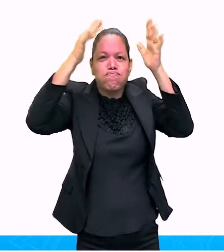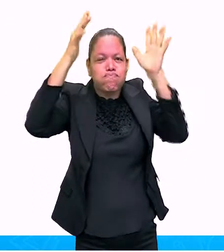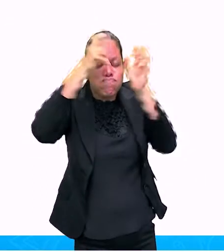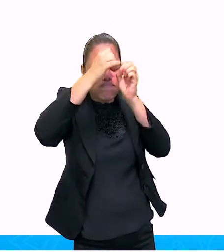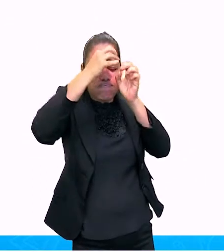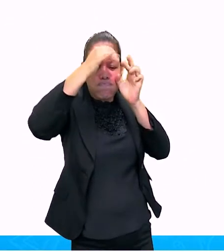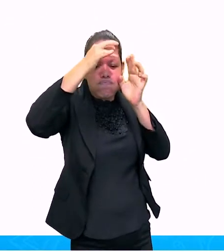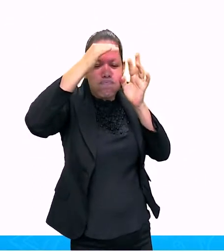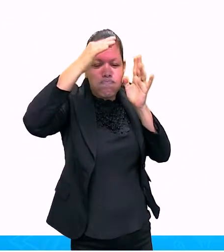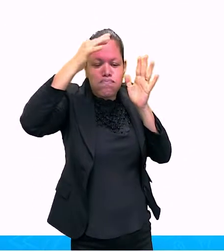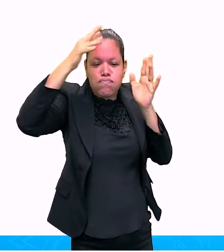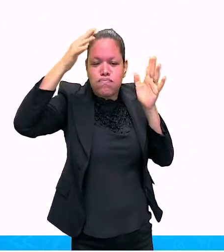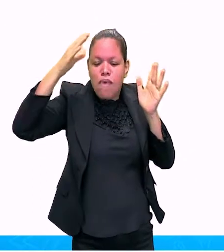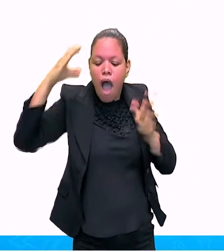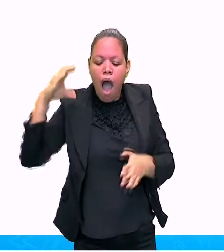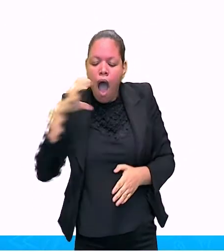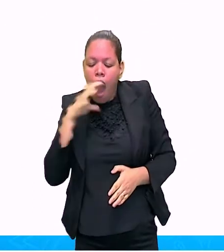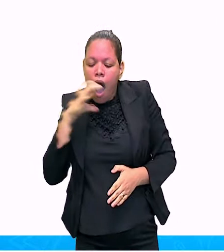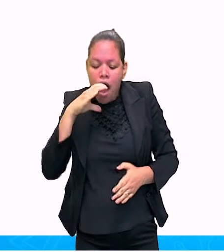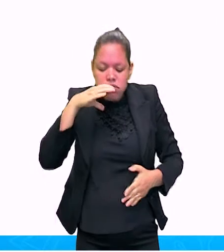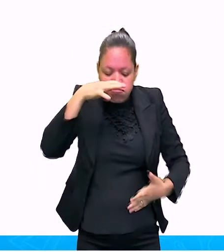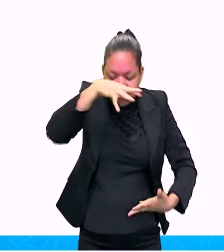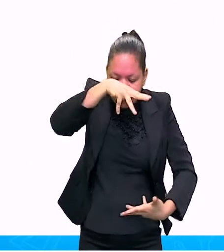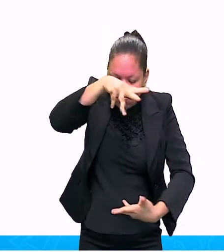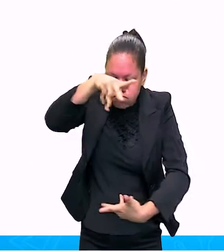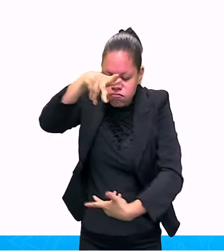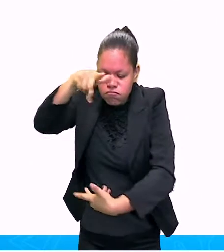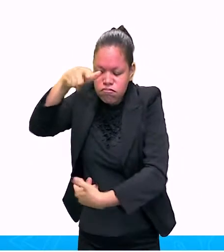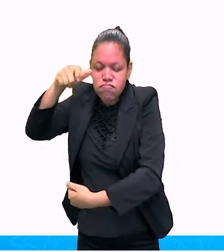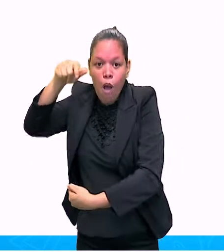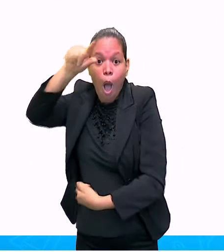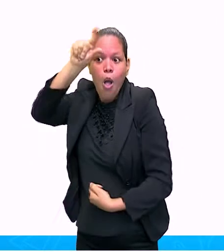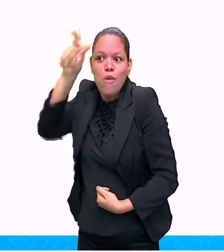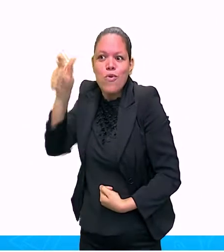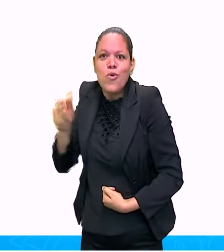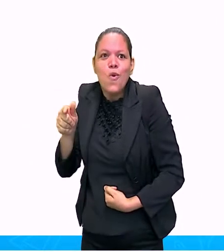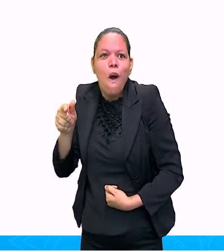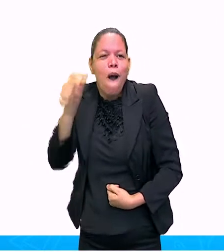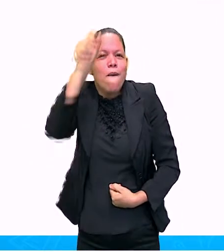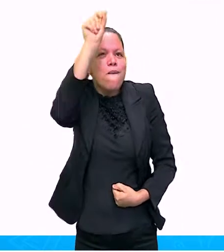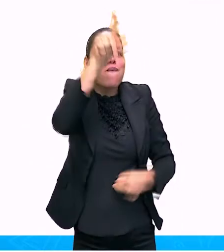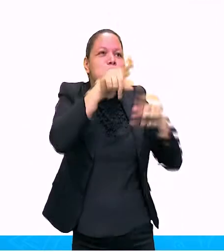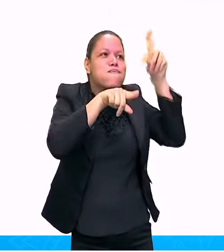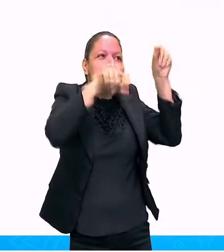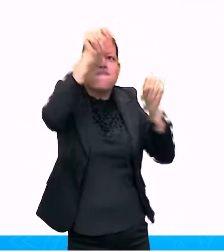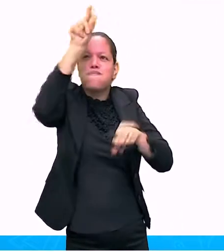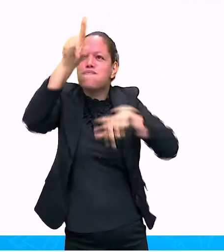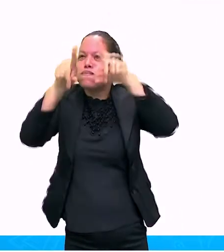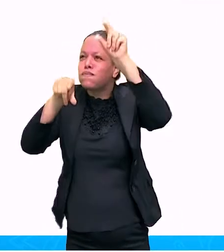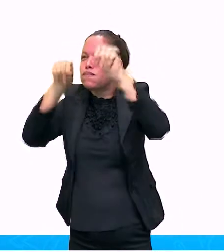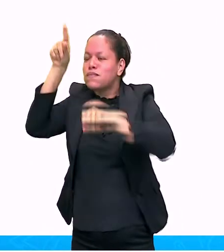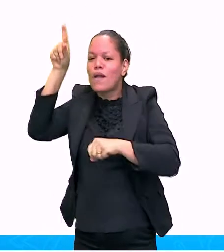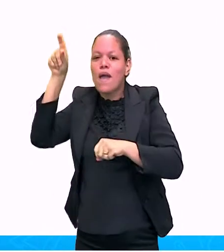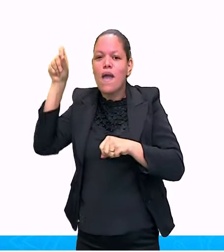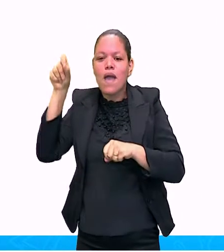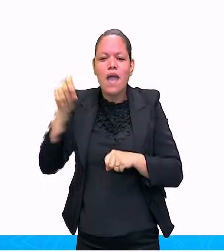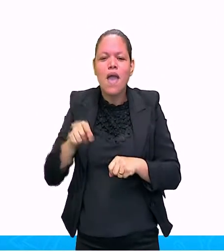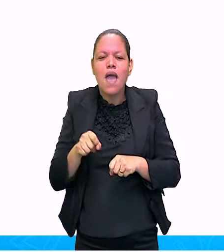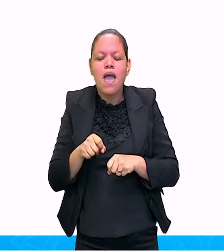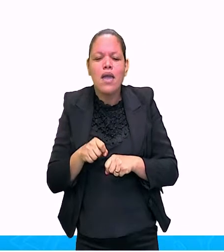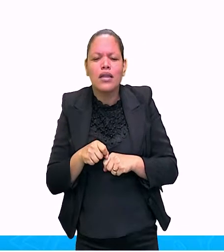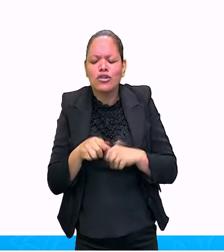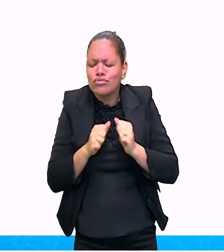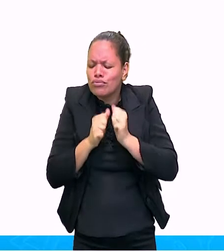as estrelas eram como o sol. Tudo era luz e claridade na aldeia e na floresta.